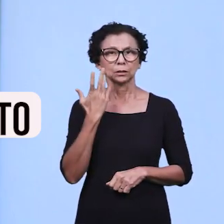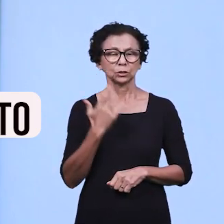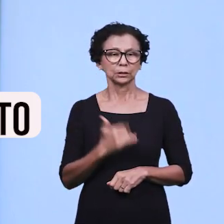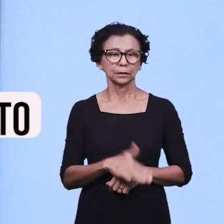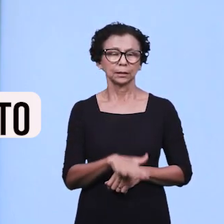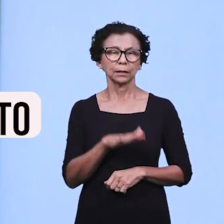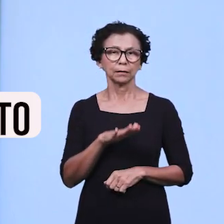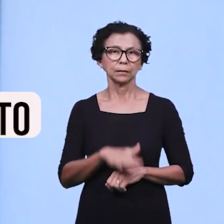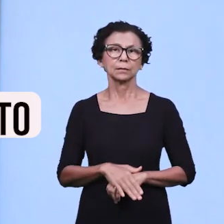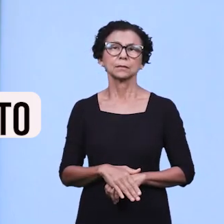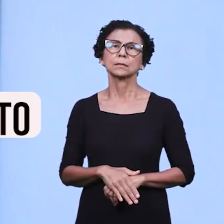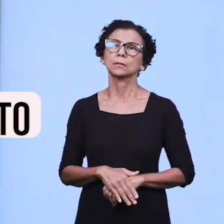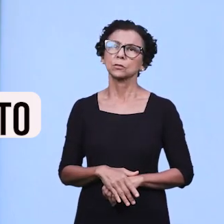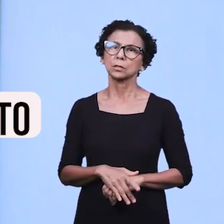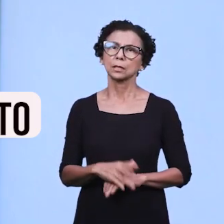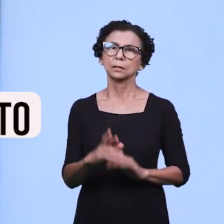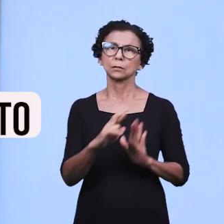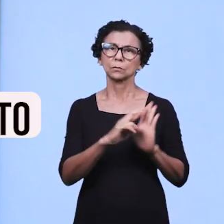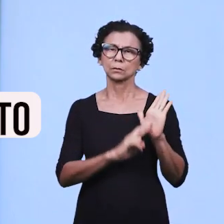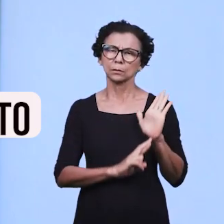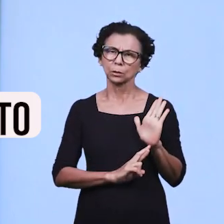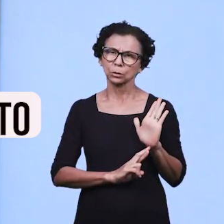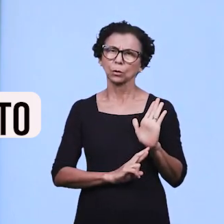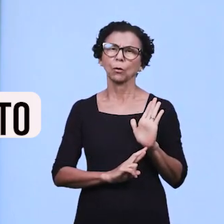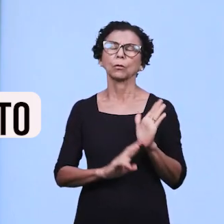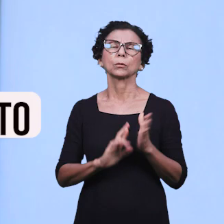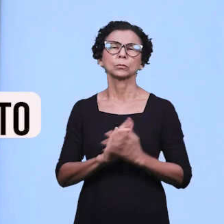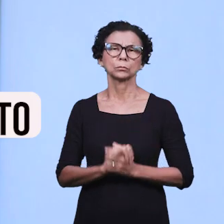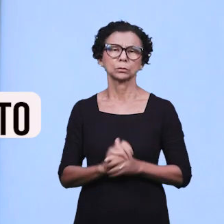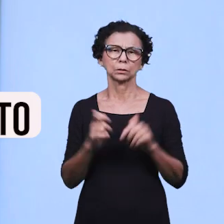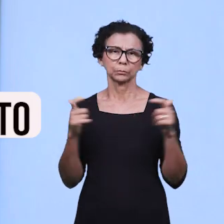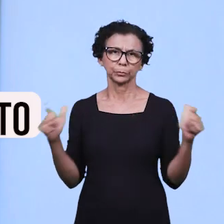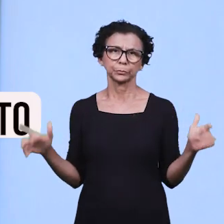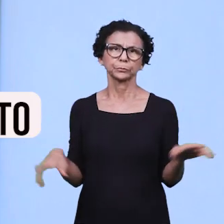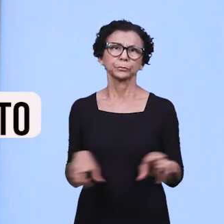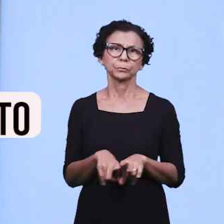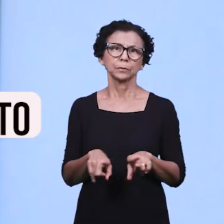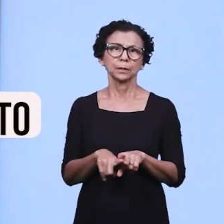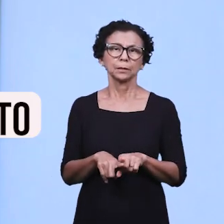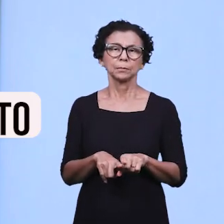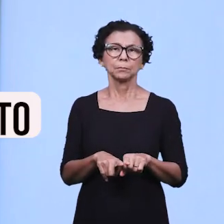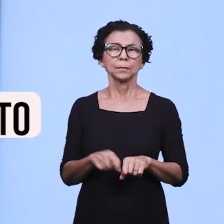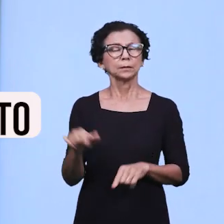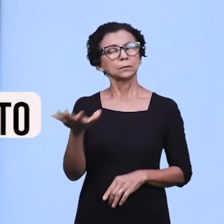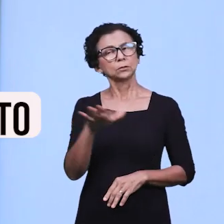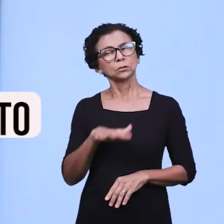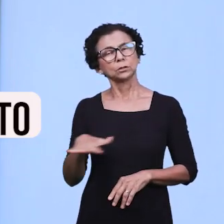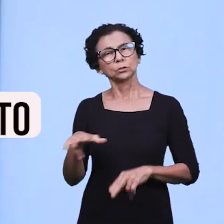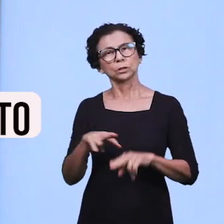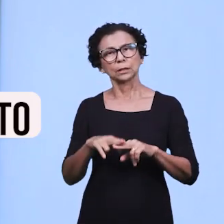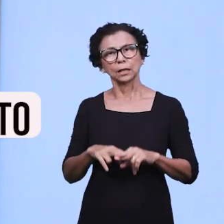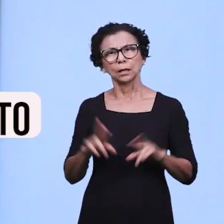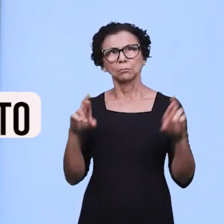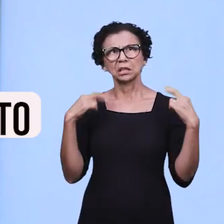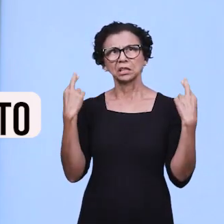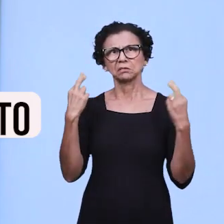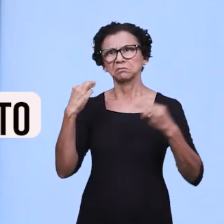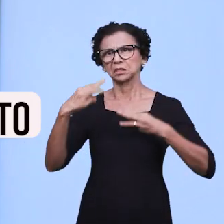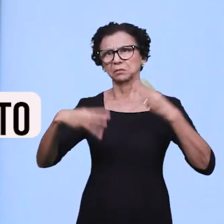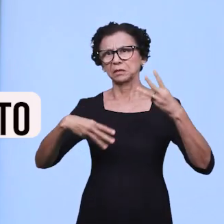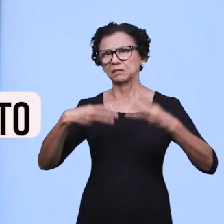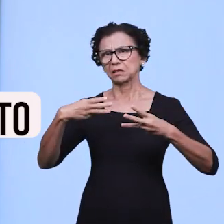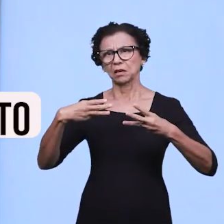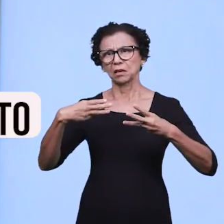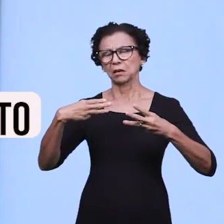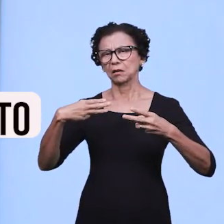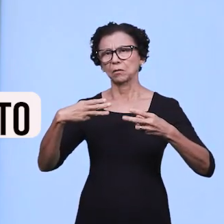mais frequência, em relatórios mais consistentes, né, que abrangem tudo isso. Mas, de modo geral, é uma reunião trimestral,